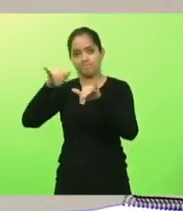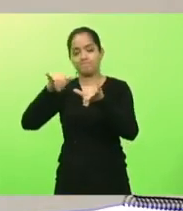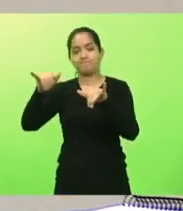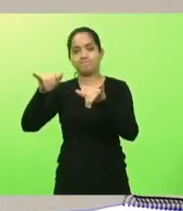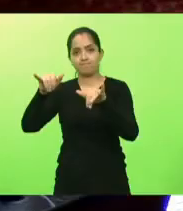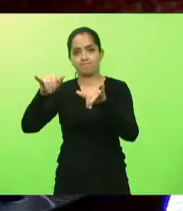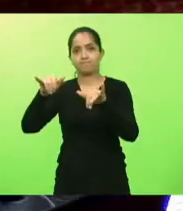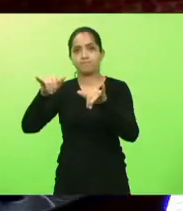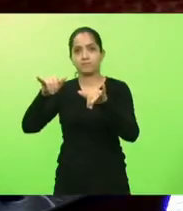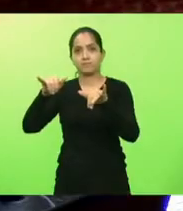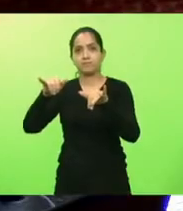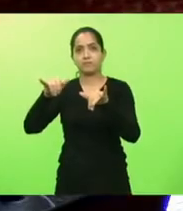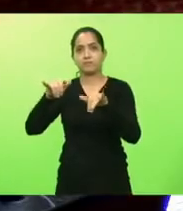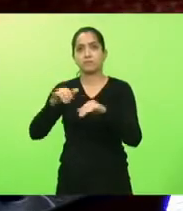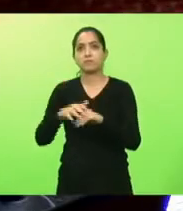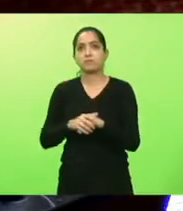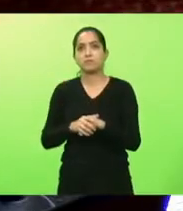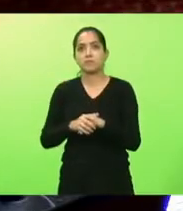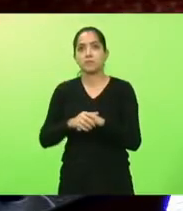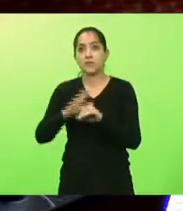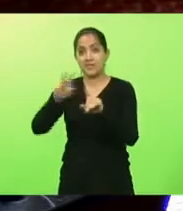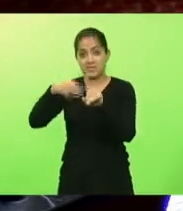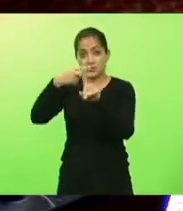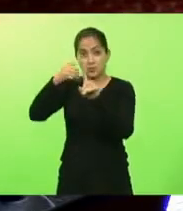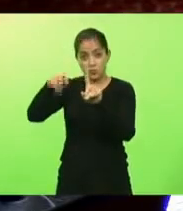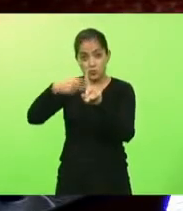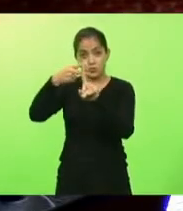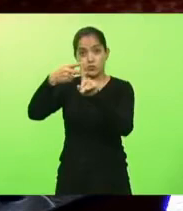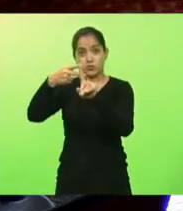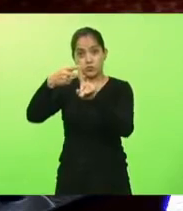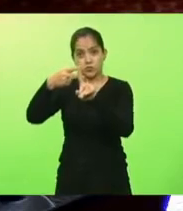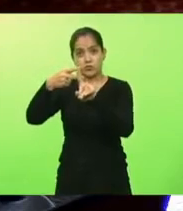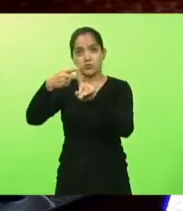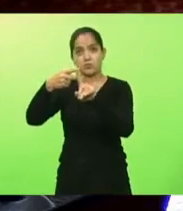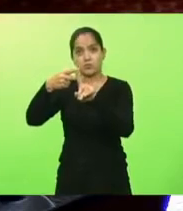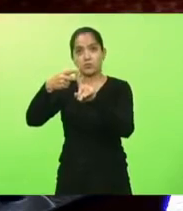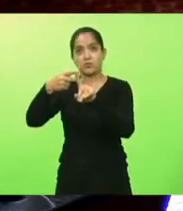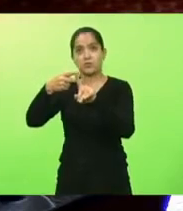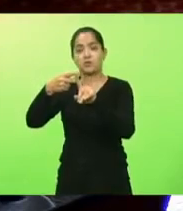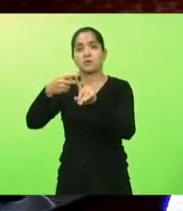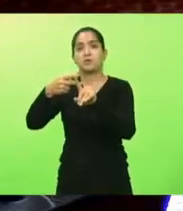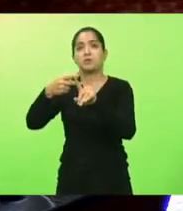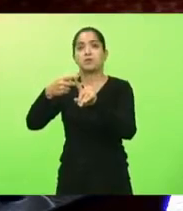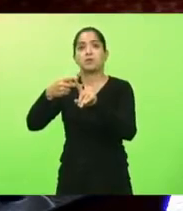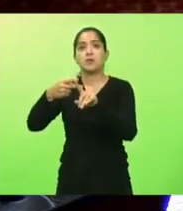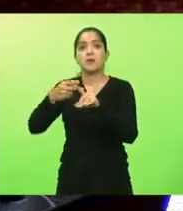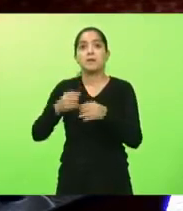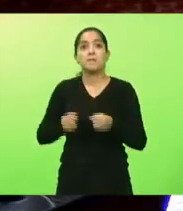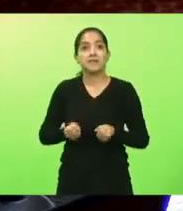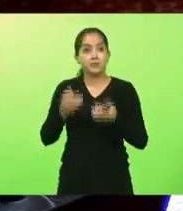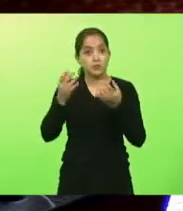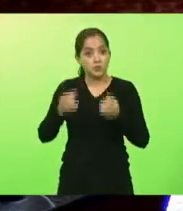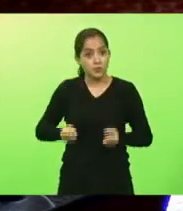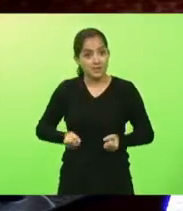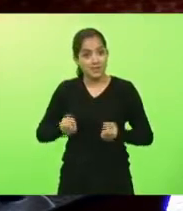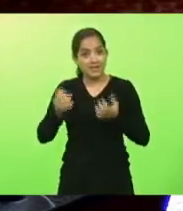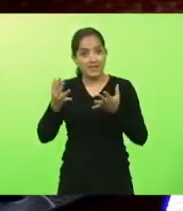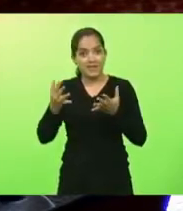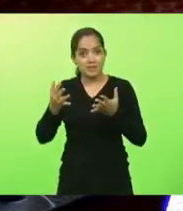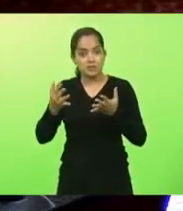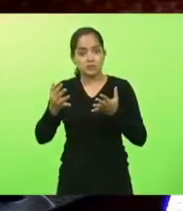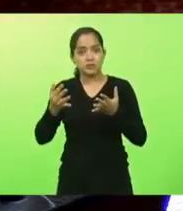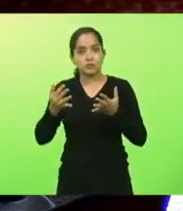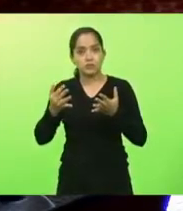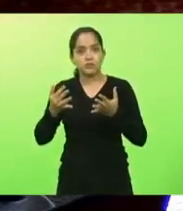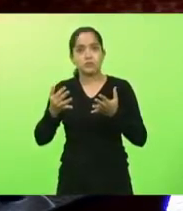bilhões. Não, mas porque daí se soma-se aos fundos e as contribuições partidárias. Mas o custo operacional, né, que